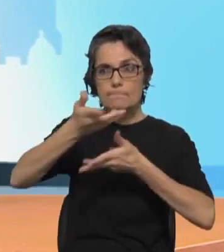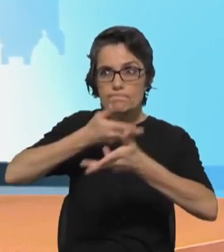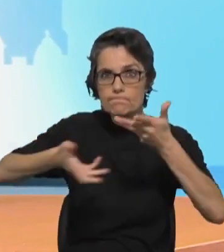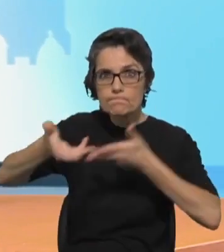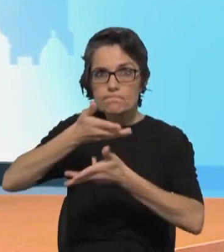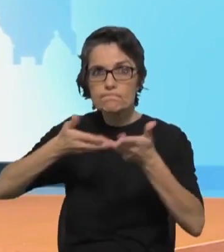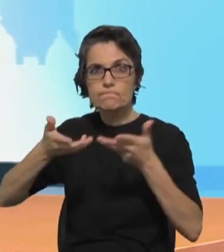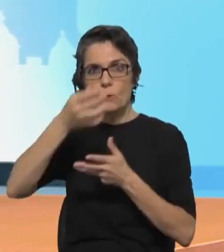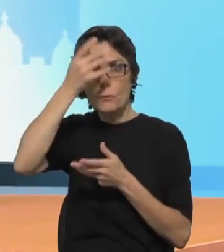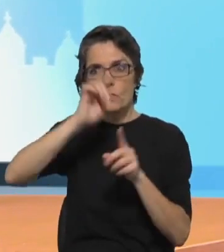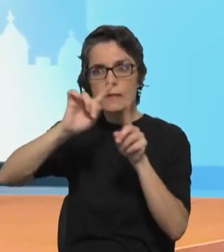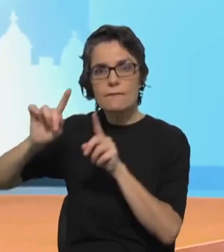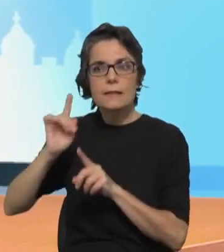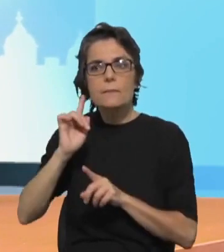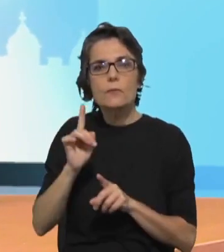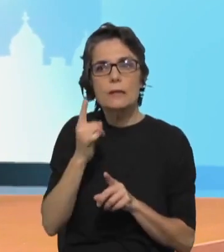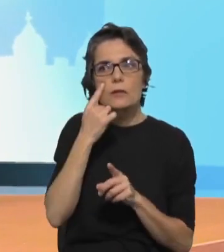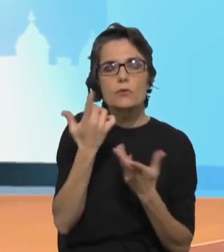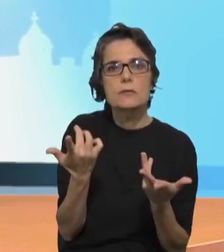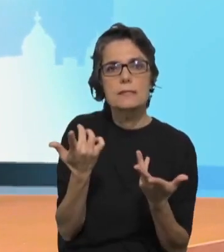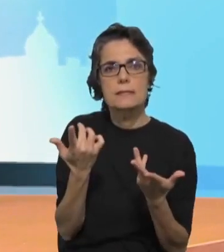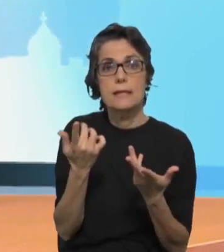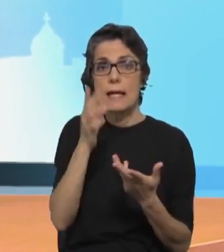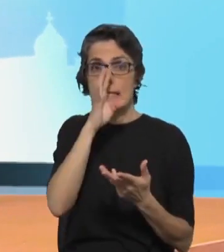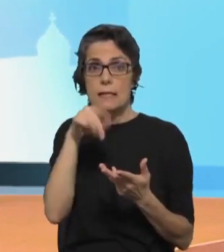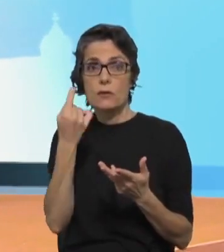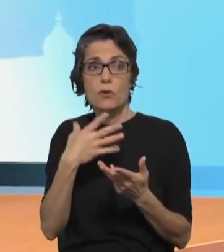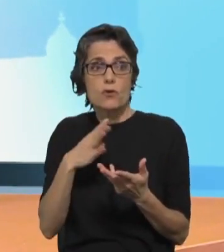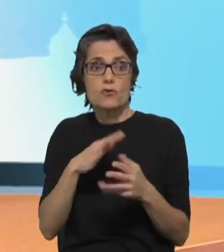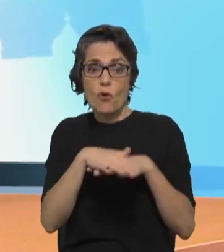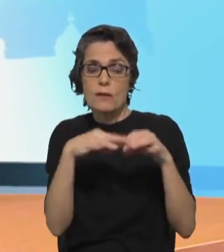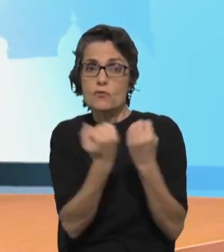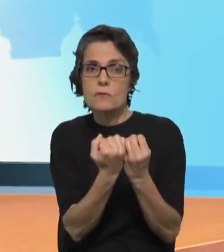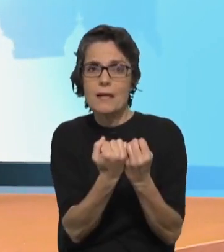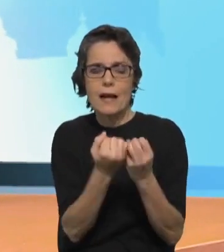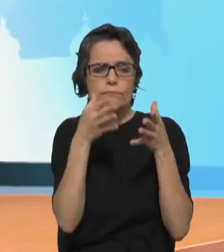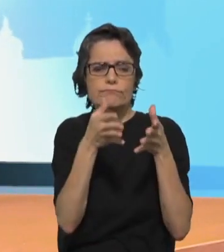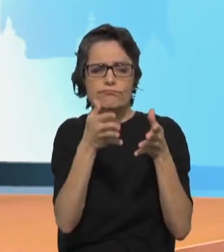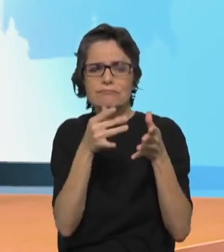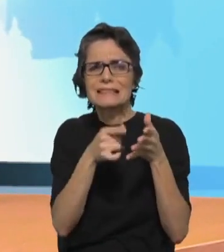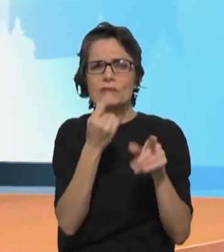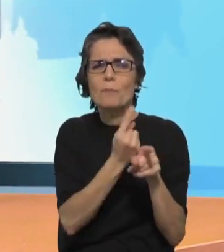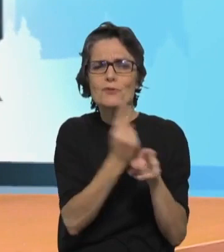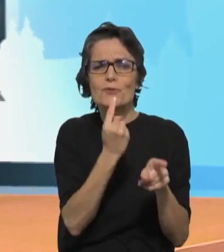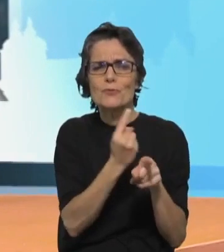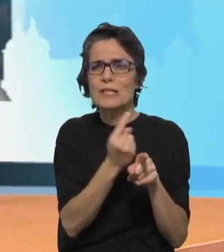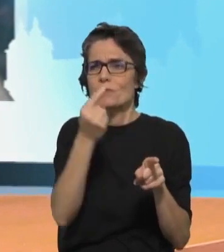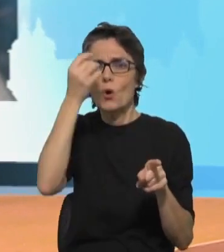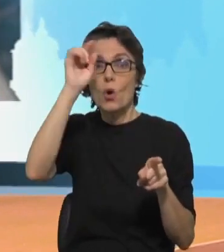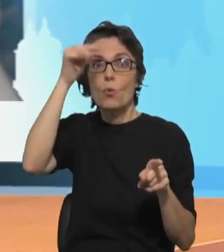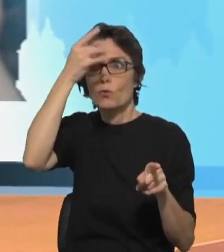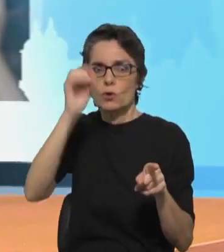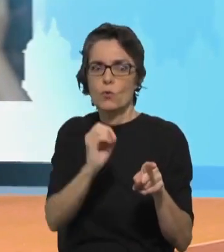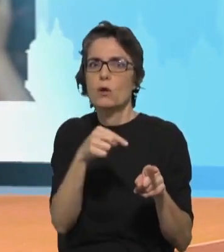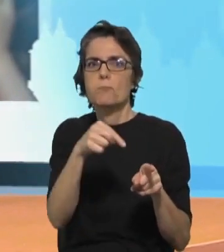discussão permanente. E nós, ao fugirmos para as redes sociais, para não sermos confrontados com essa pluralidade de opiniões, obviamente